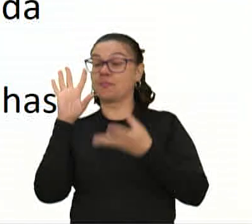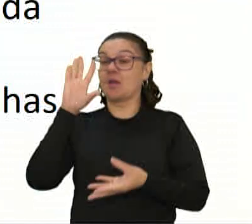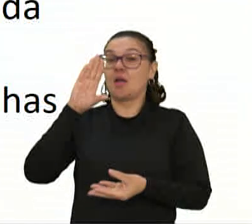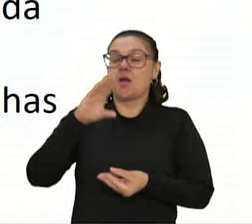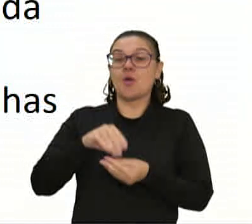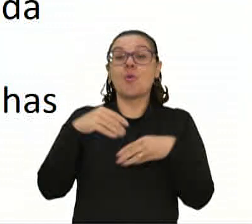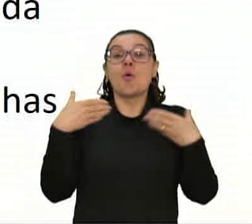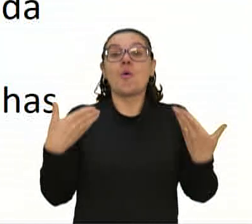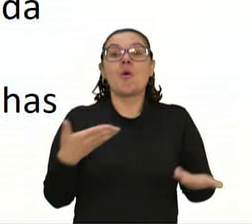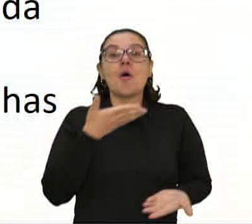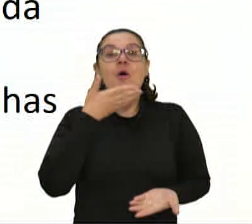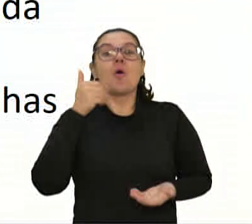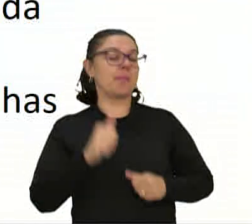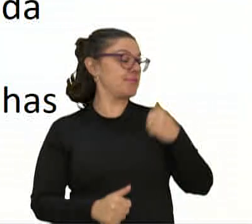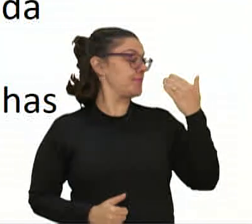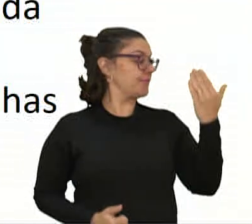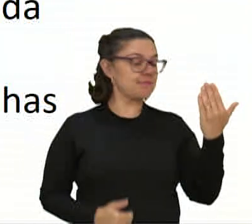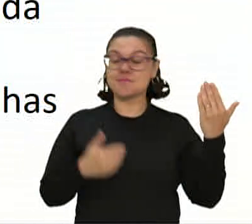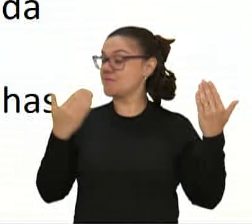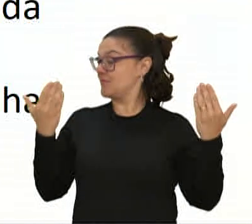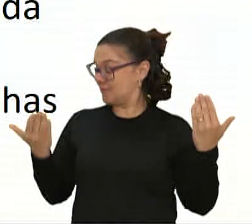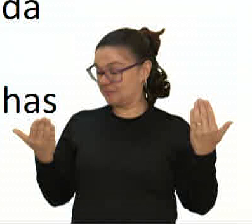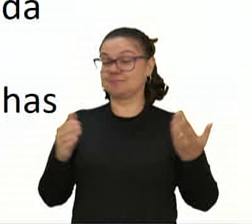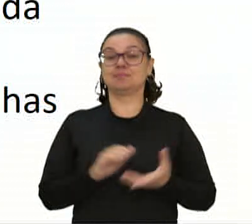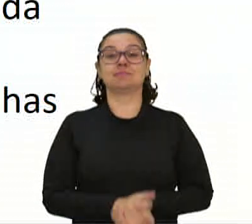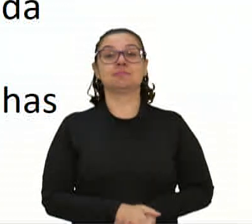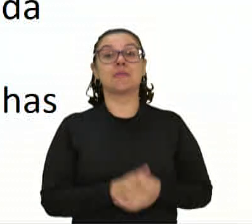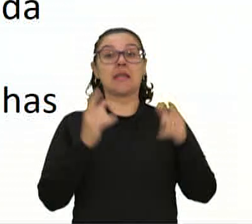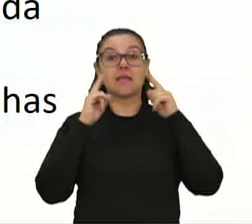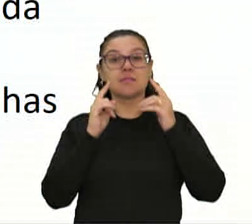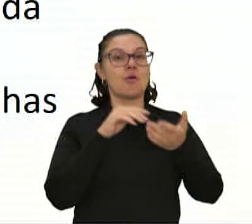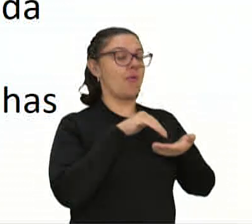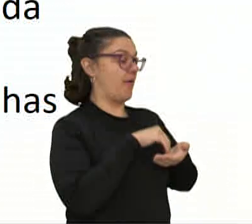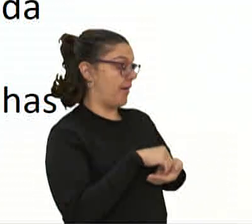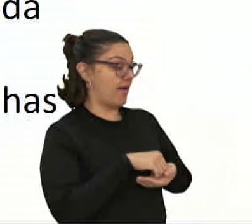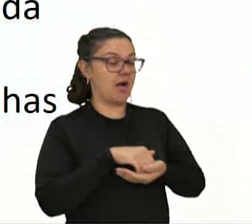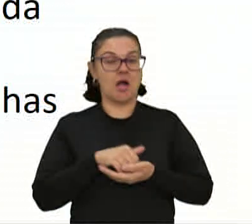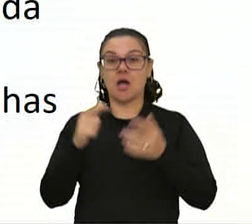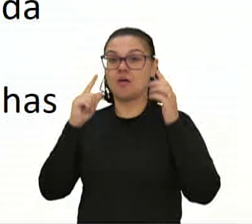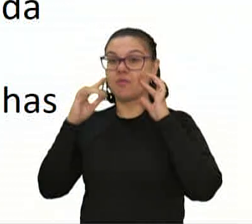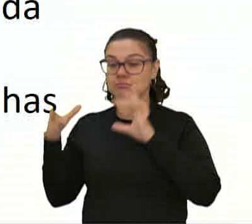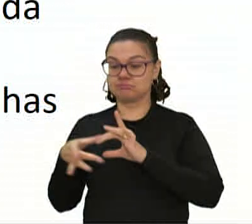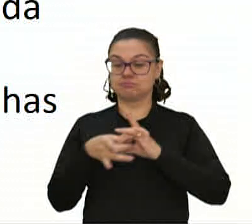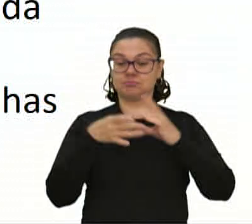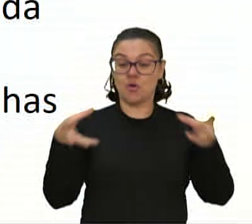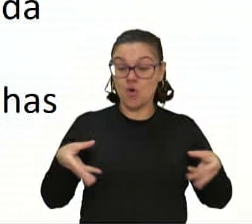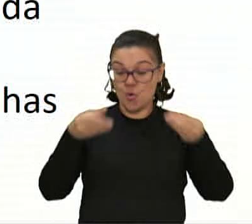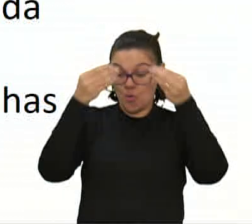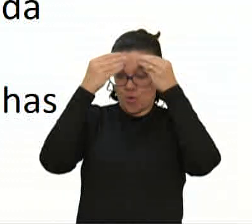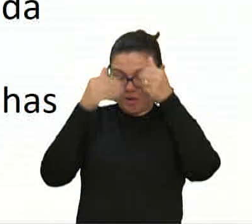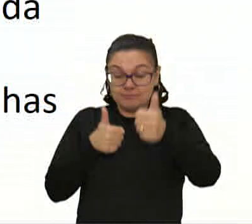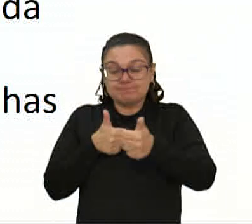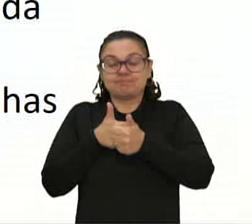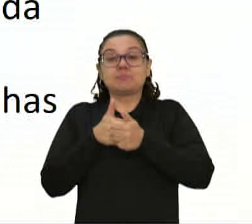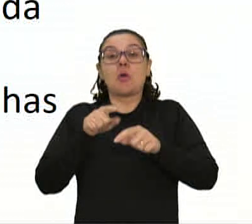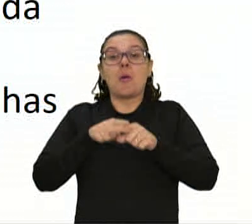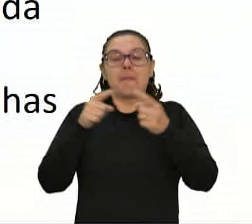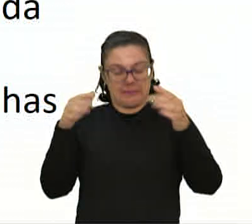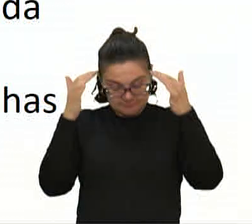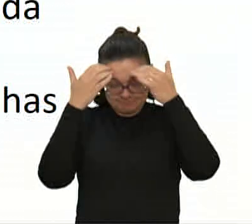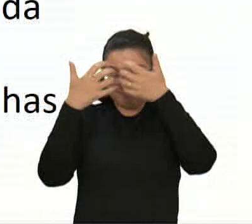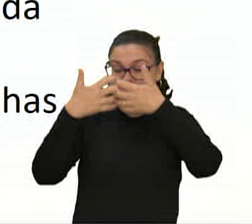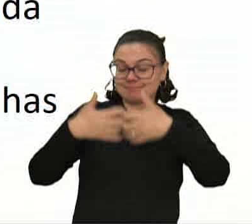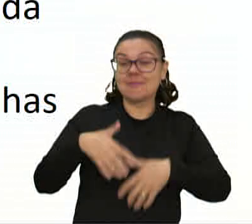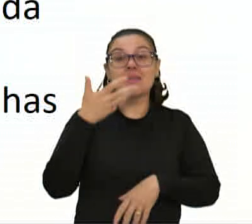ainda qual é melhor, se é isto ou aquilo. A anáfora reproduz o léxico limitado, mas criativo,